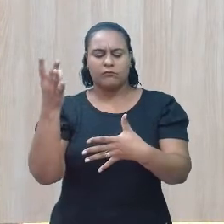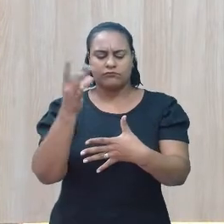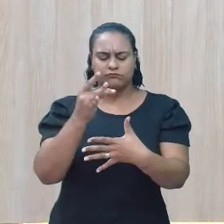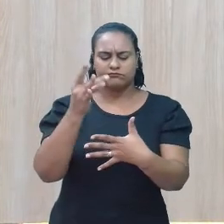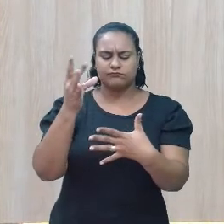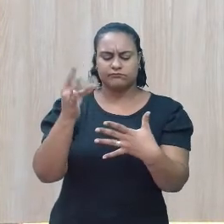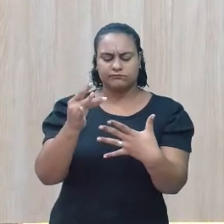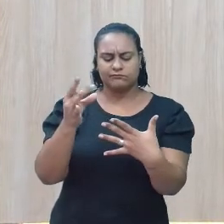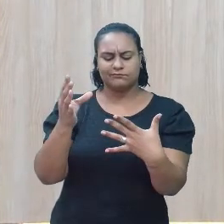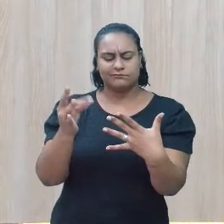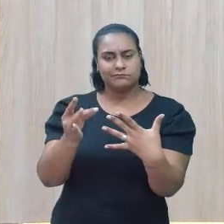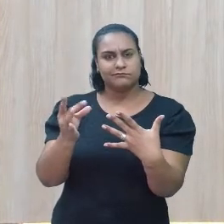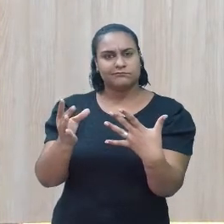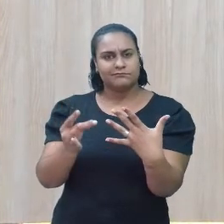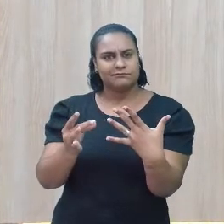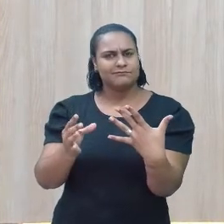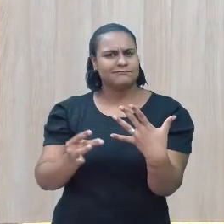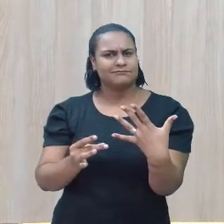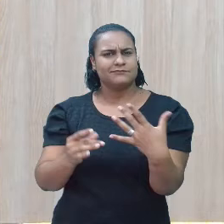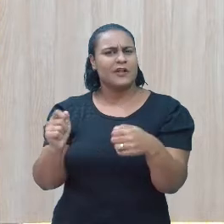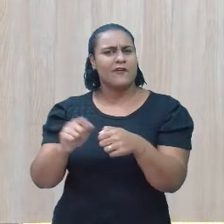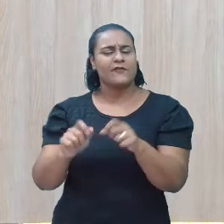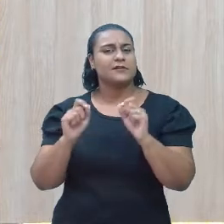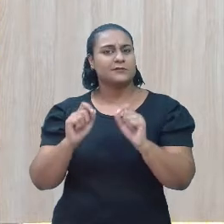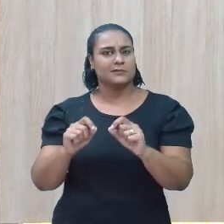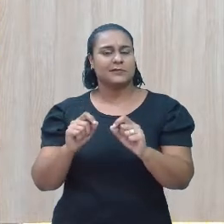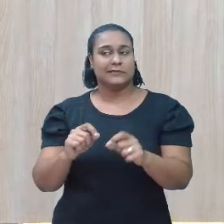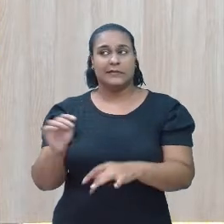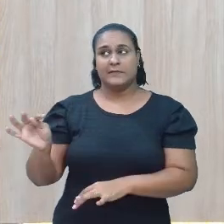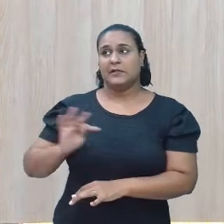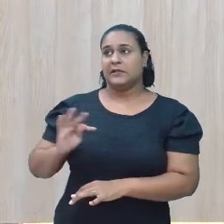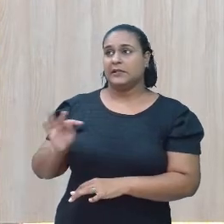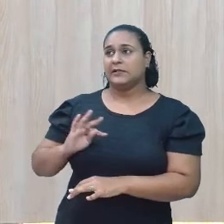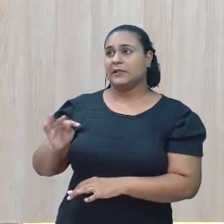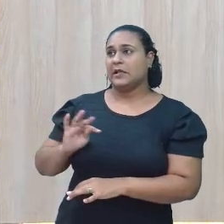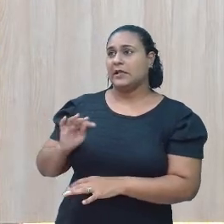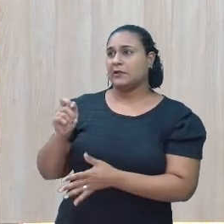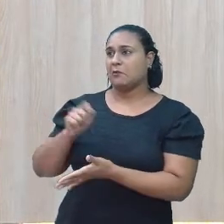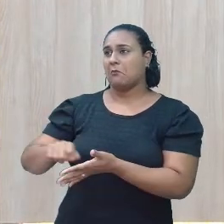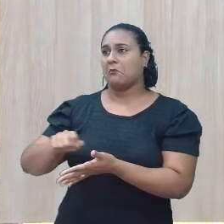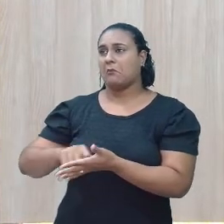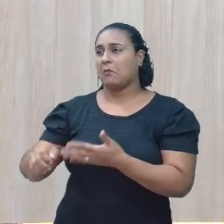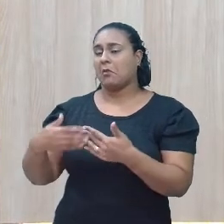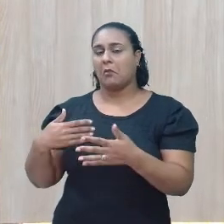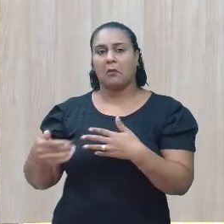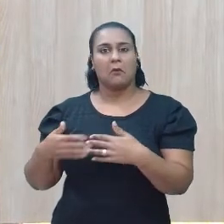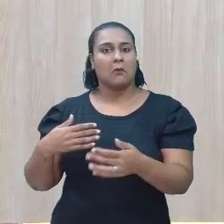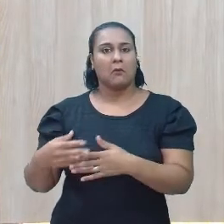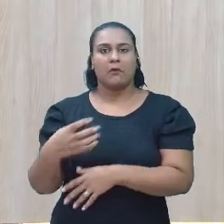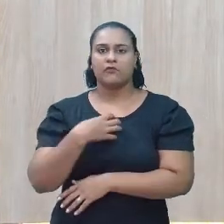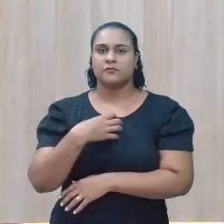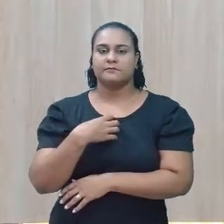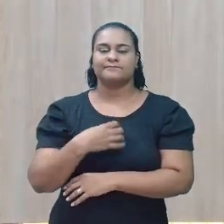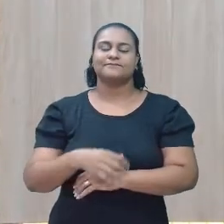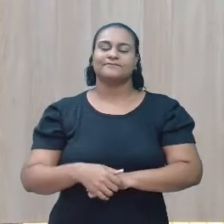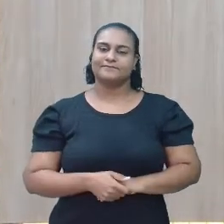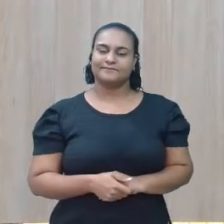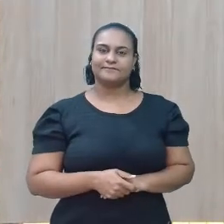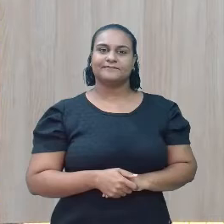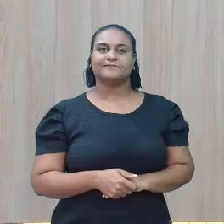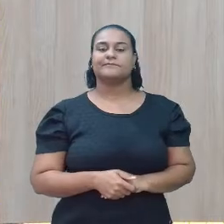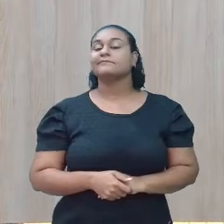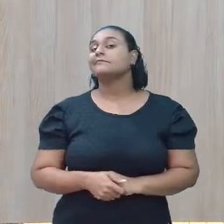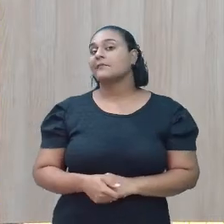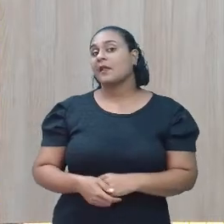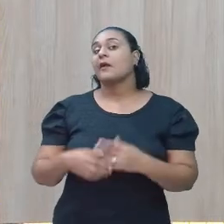o que é que você está fazendo, para que não fique aquela técnica que você faz simplesmente por fazer, tá certo? Então, como eu